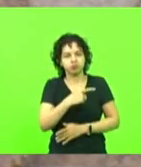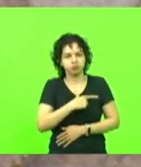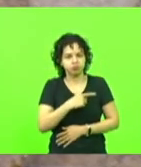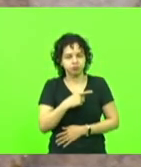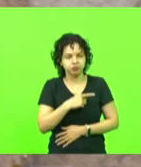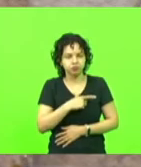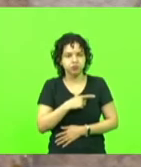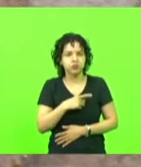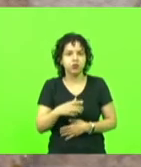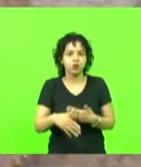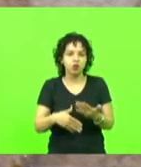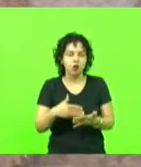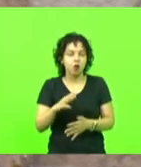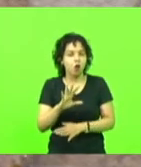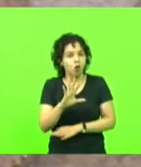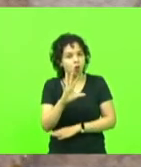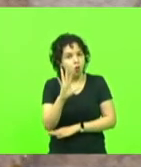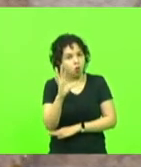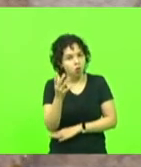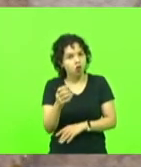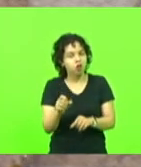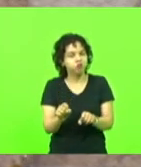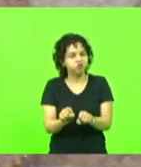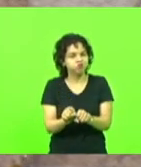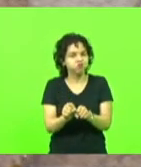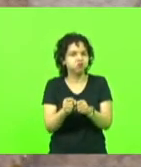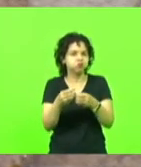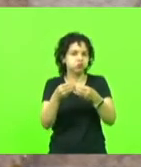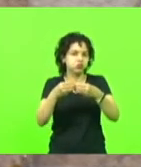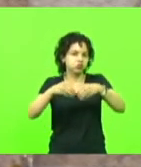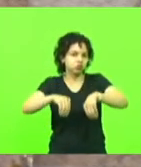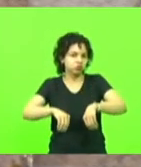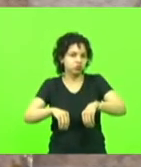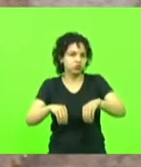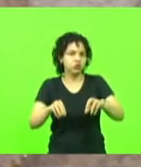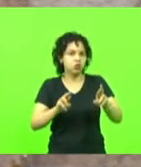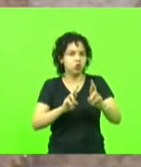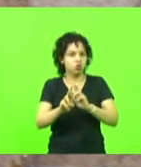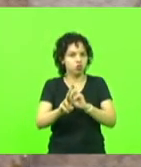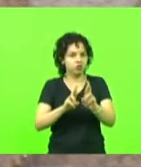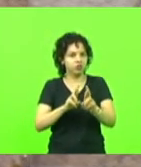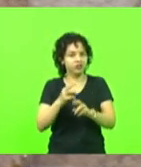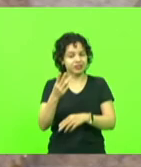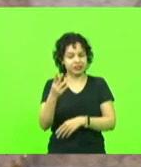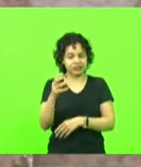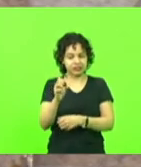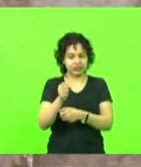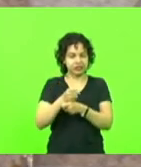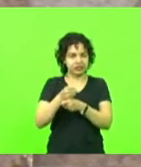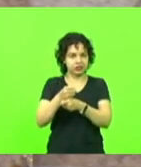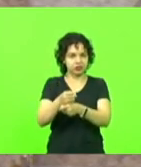acaba danificando essa rodovia que, ao longo dos seus últimos 30 anos, não via